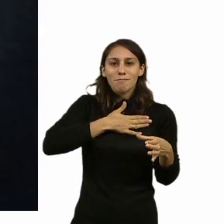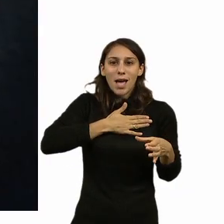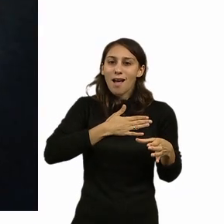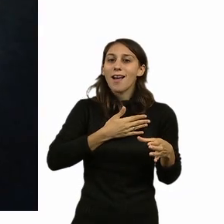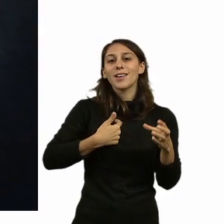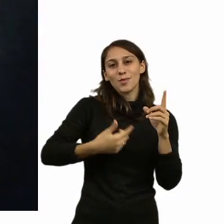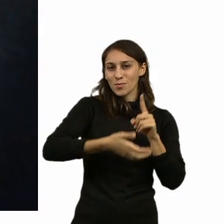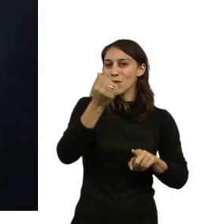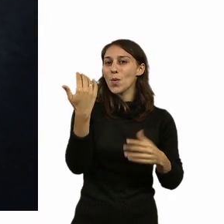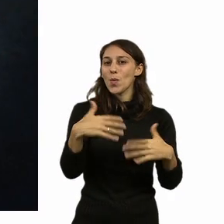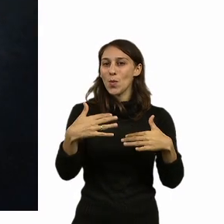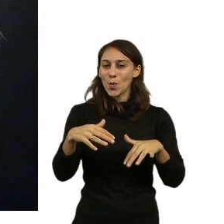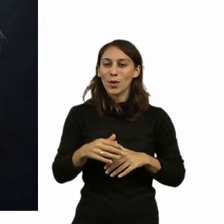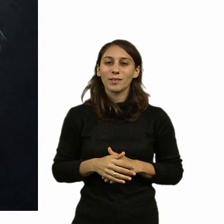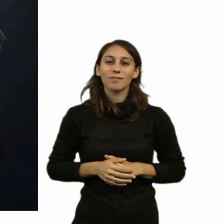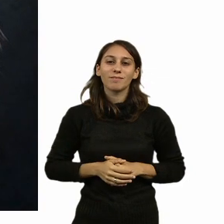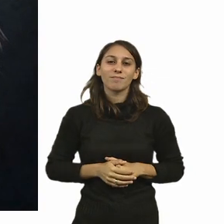sucesso.